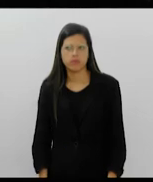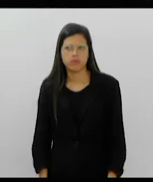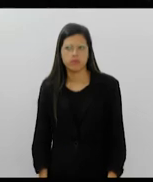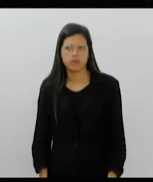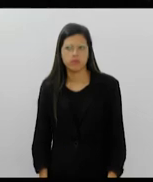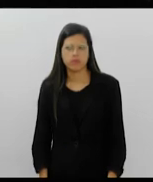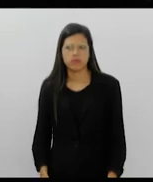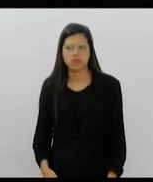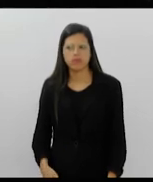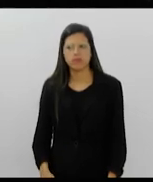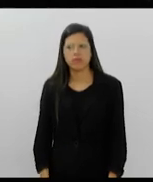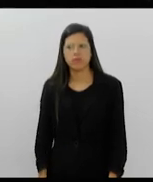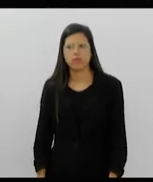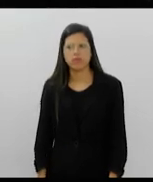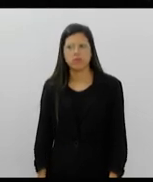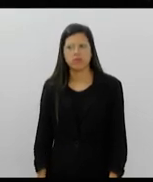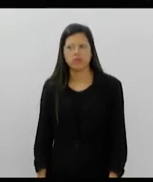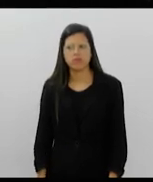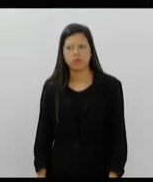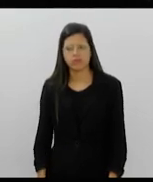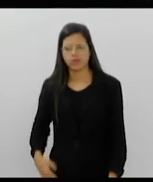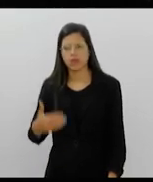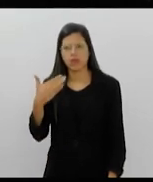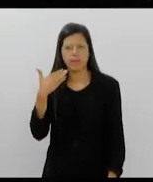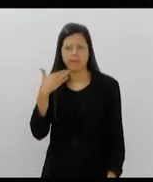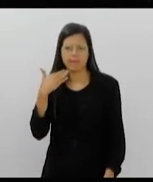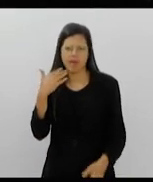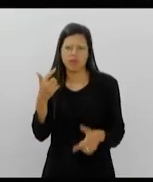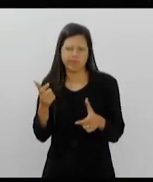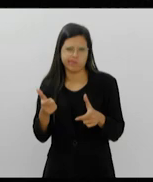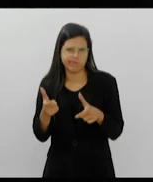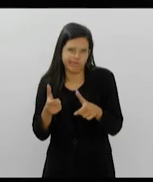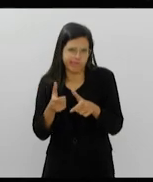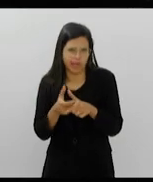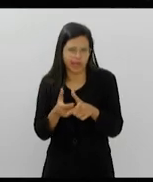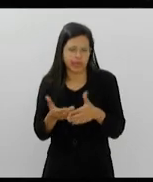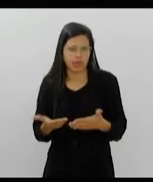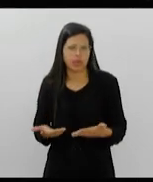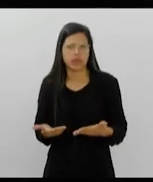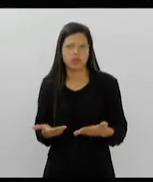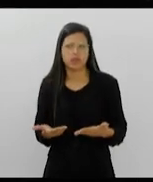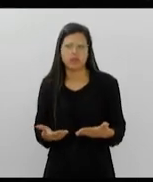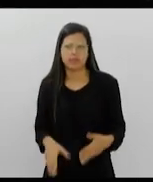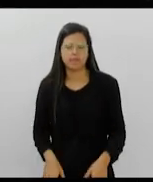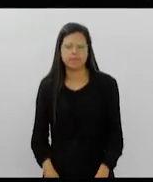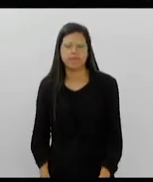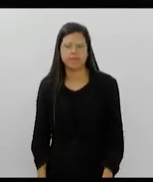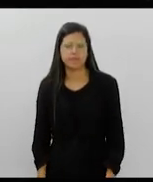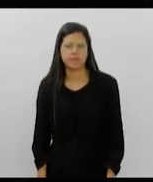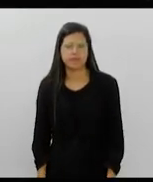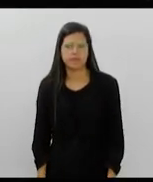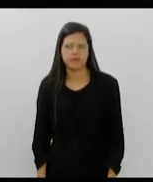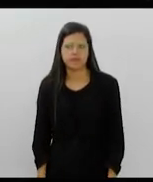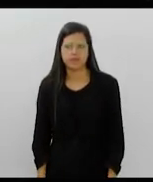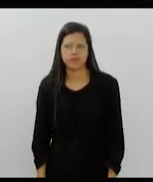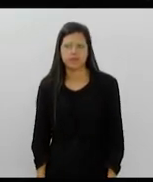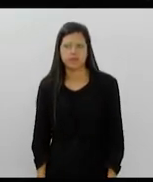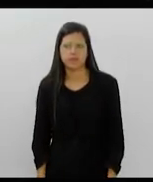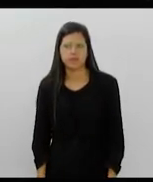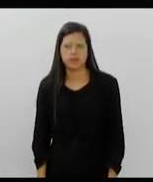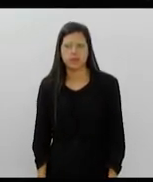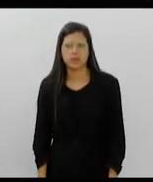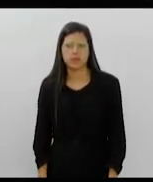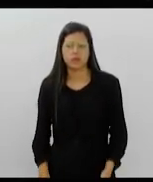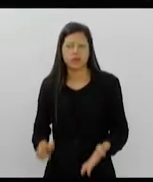um banco de segunda linha, para botar um nome mais apropriado, né, onde